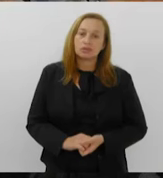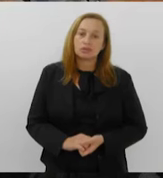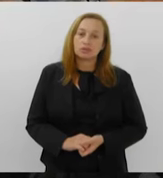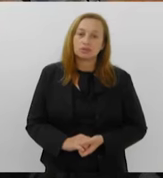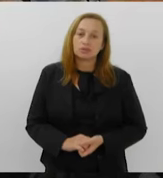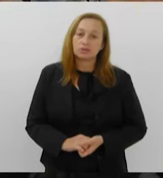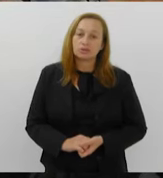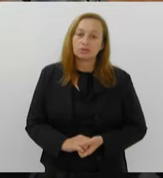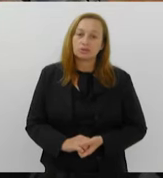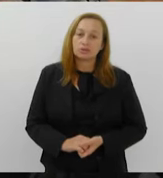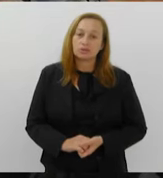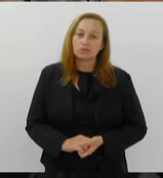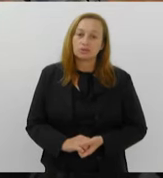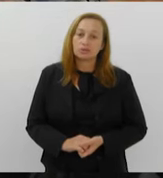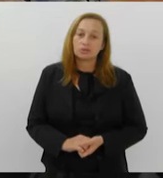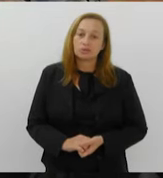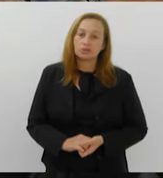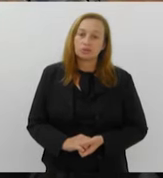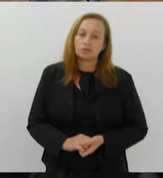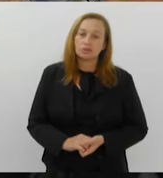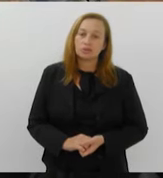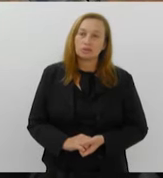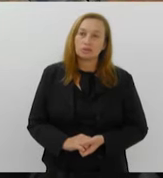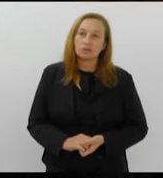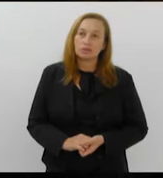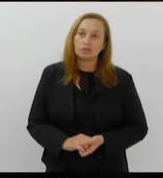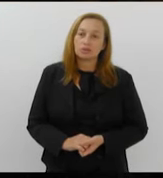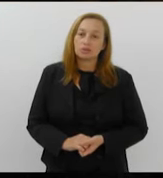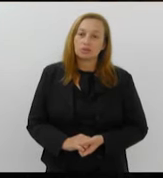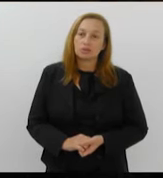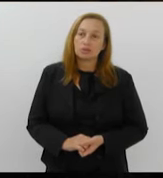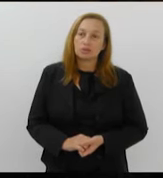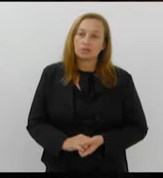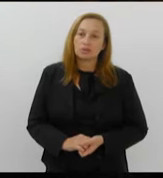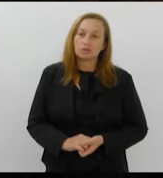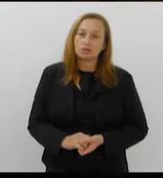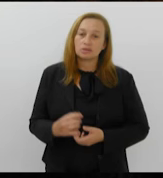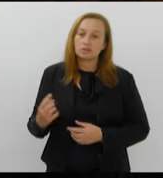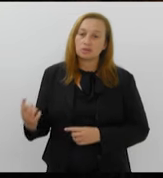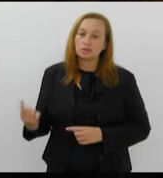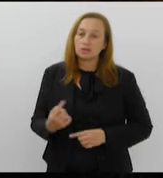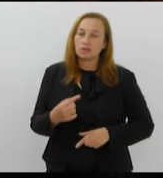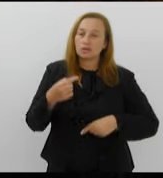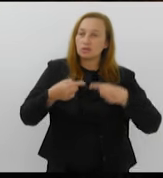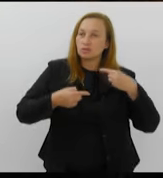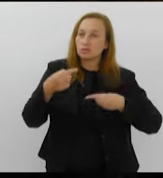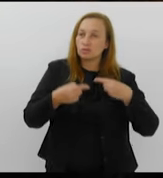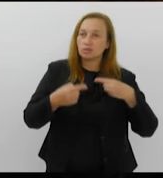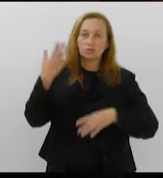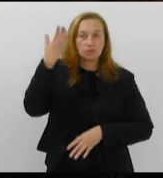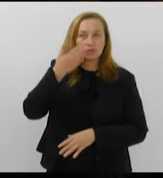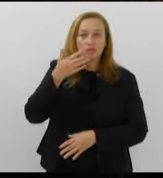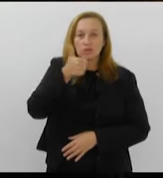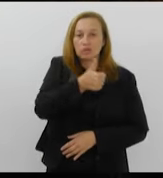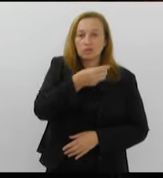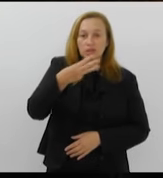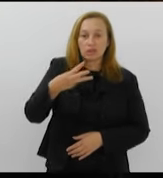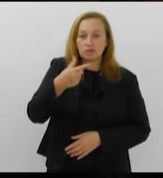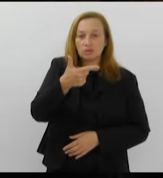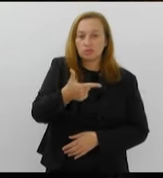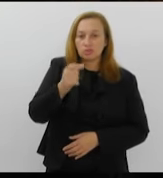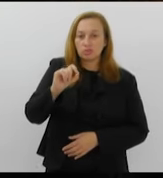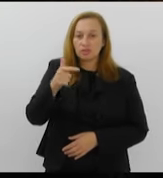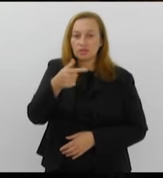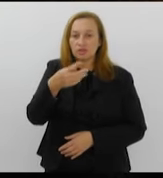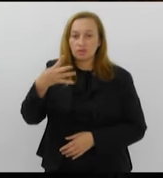Senhor presidente, deputadas, deputados, venho à tribuna discutir a mensagem número 13/2024,